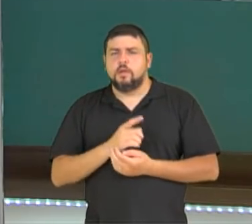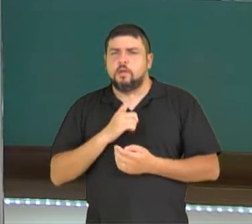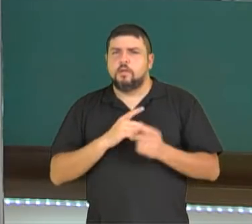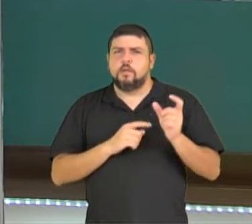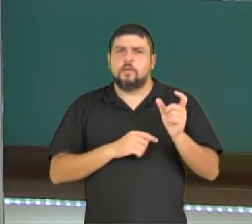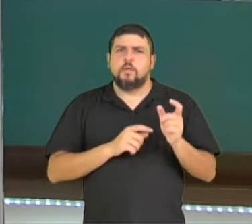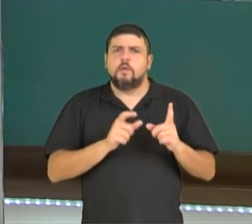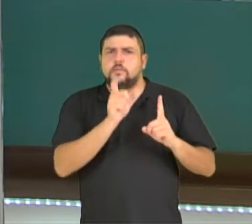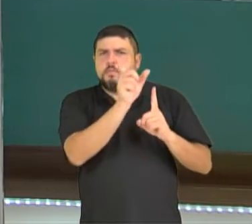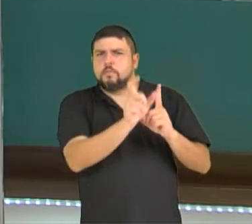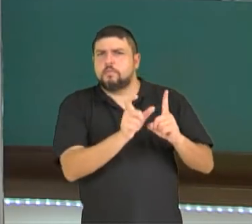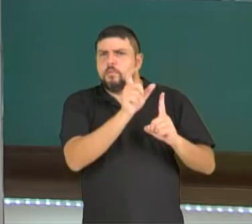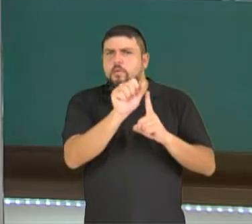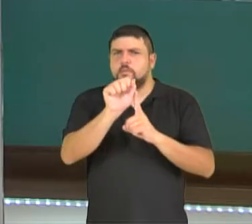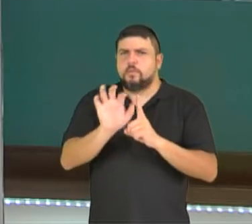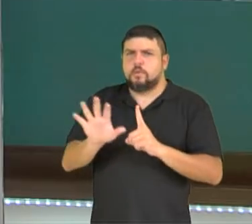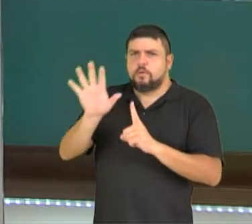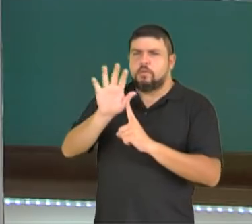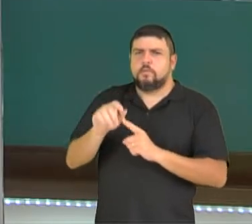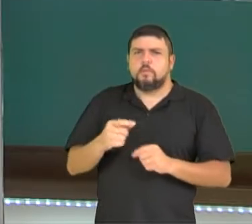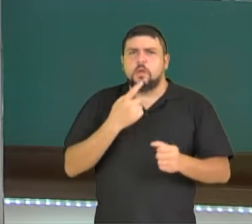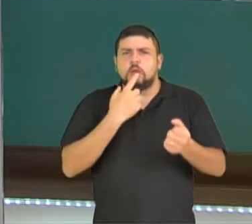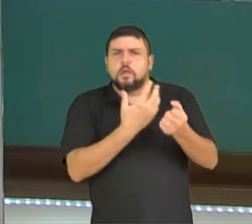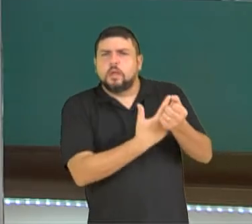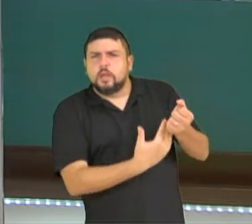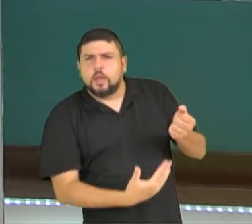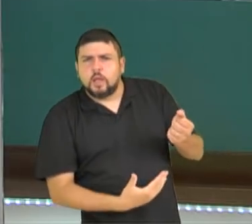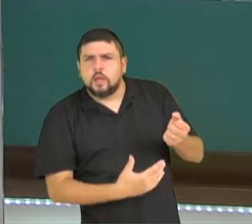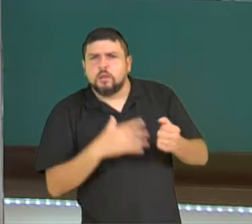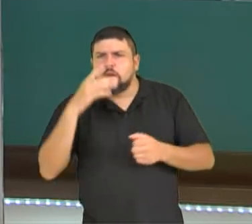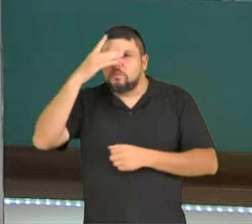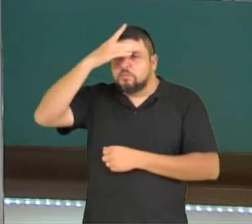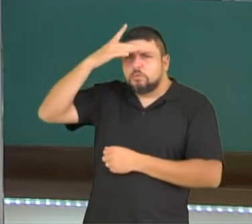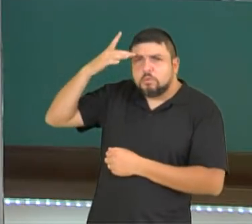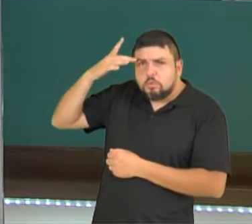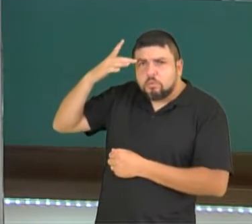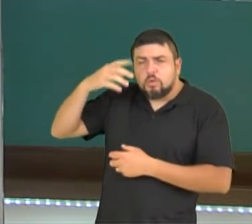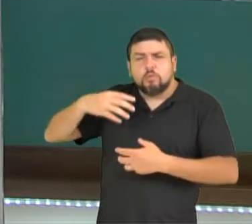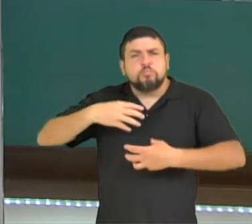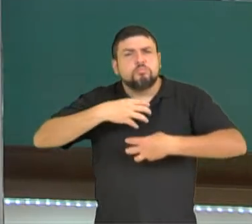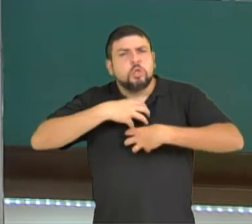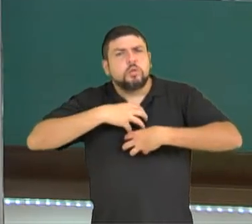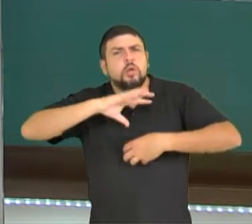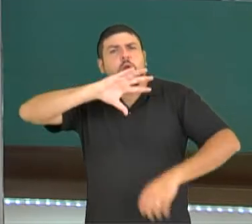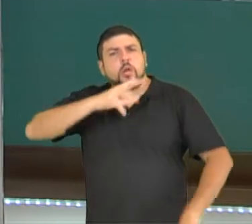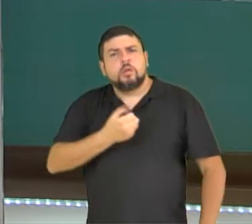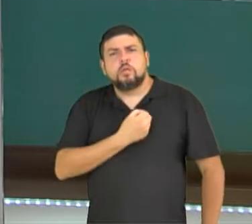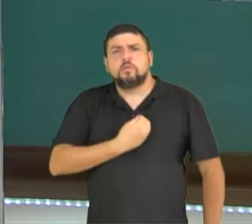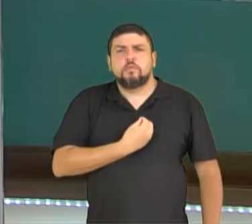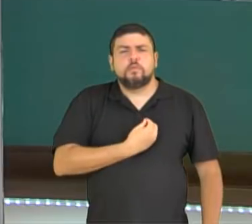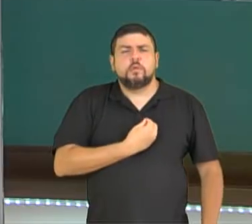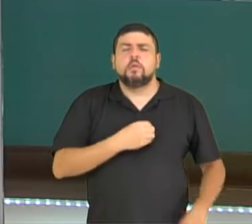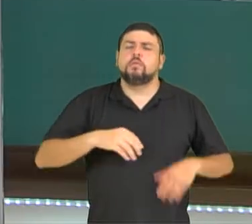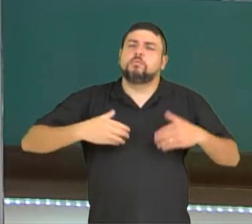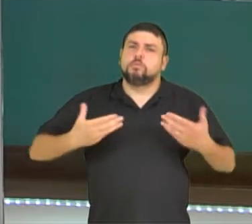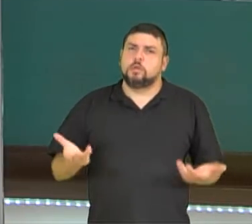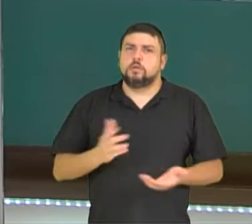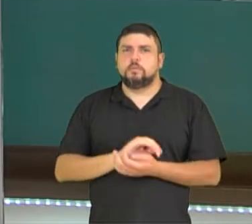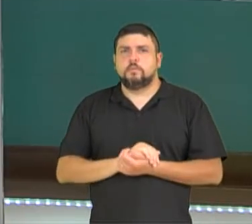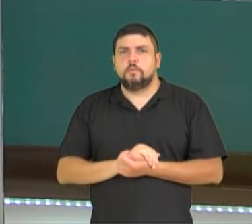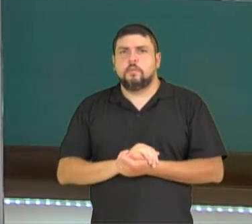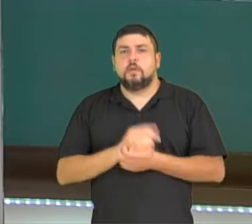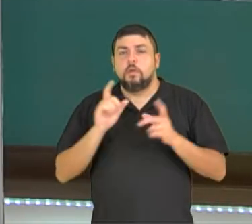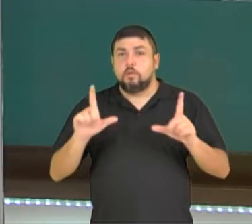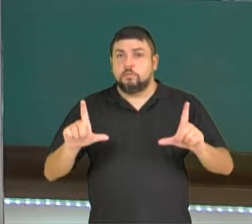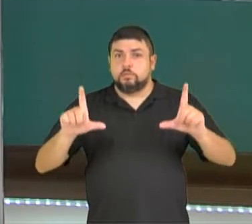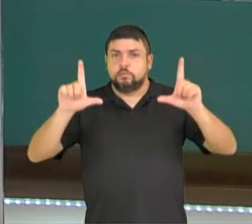não verbal falando sobre sangue, pessoas, uma ação para salvar vidas. Então, a intenção do